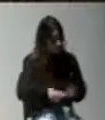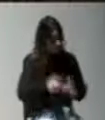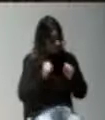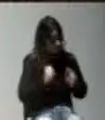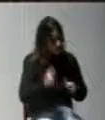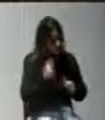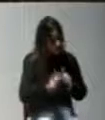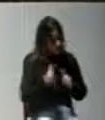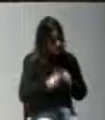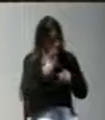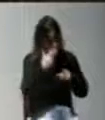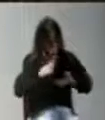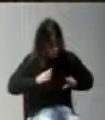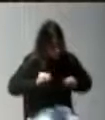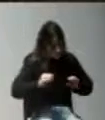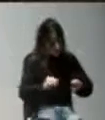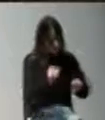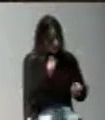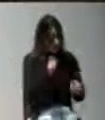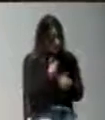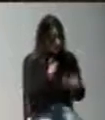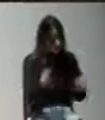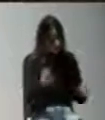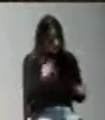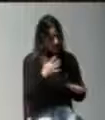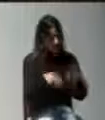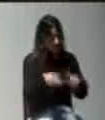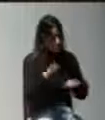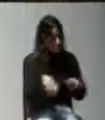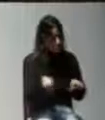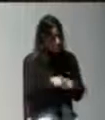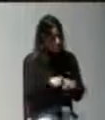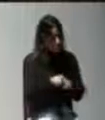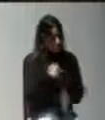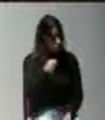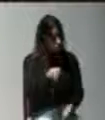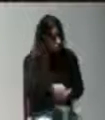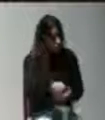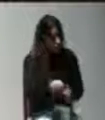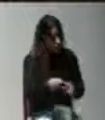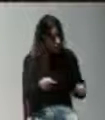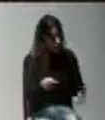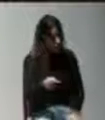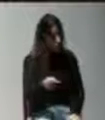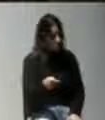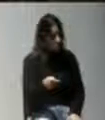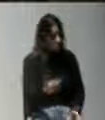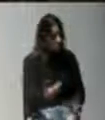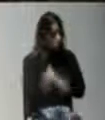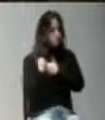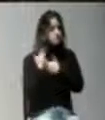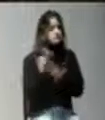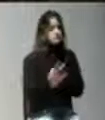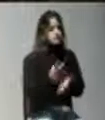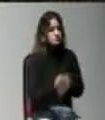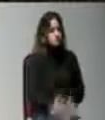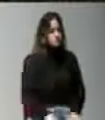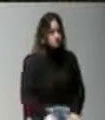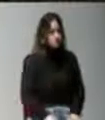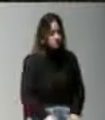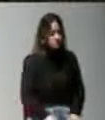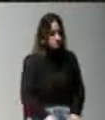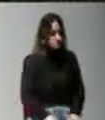de intervir em suas palavras, por vezes até duramente, mas sem responsabilidade.